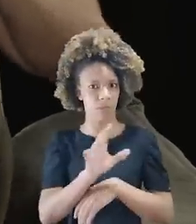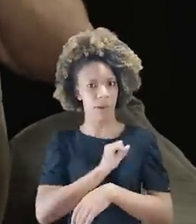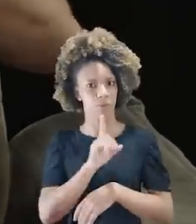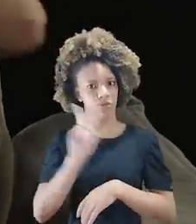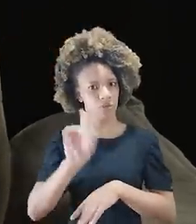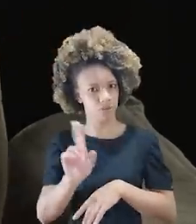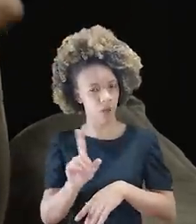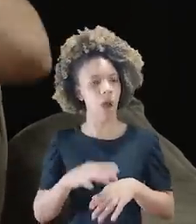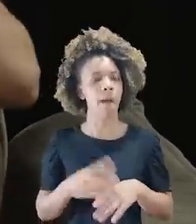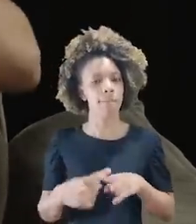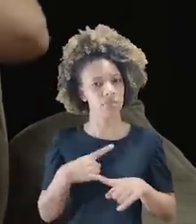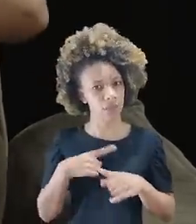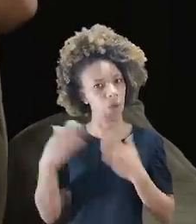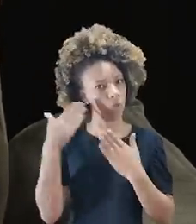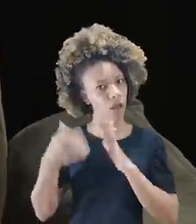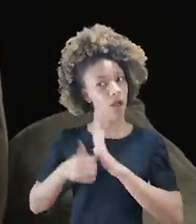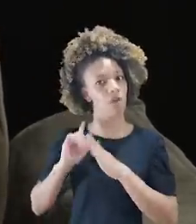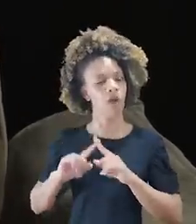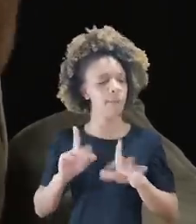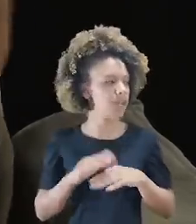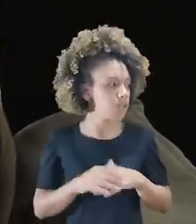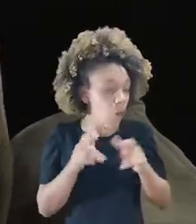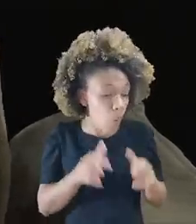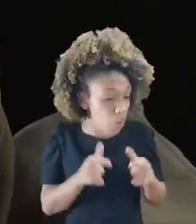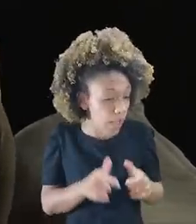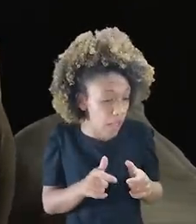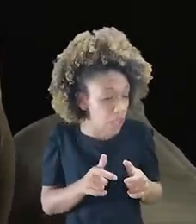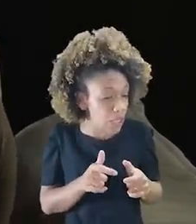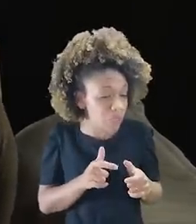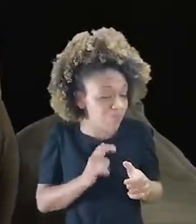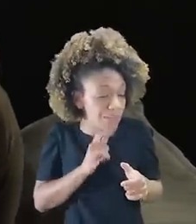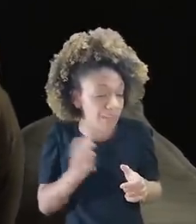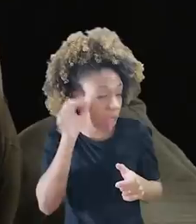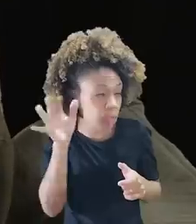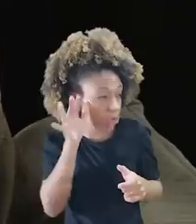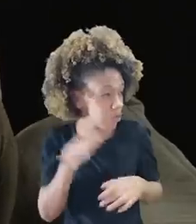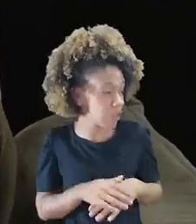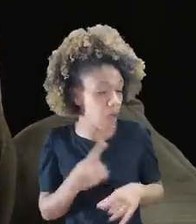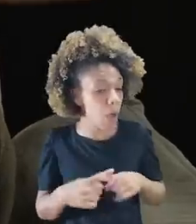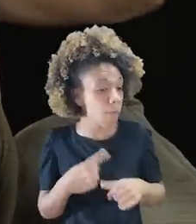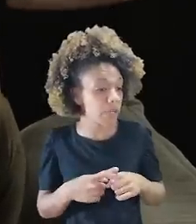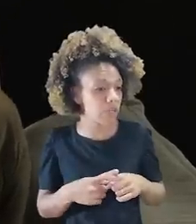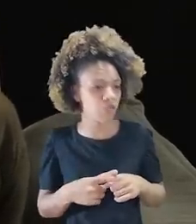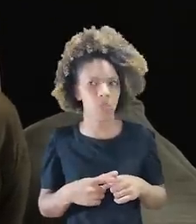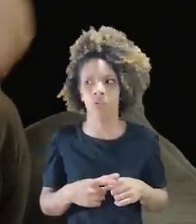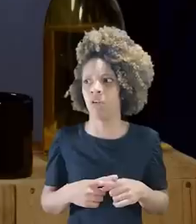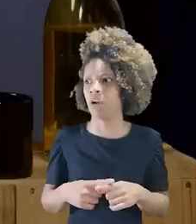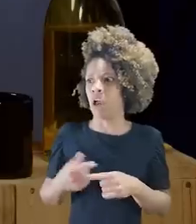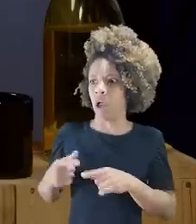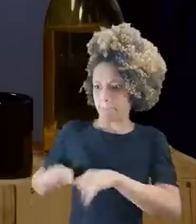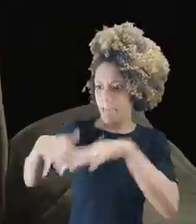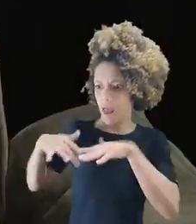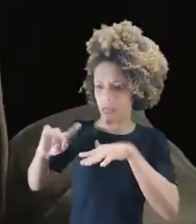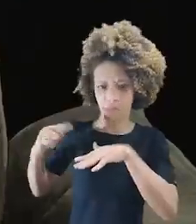isso acho que o cara tem que ter um tratamento antes mas é um lugar que muita gente nunca alcançou S que dá uma porrada e de repente você tá tô sozinho no e o